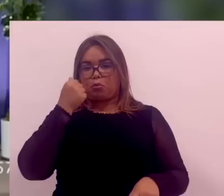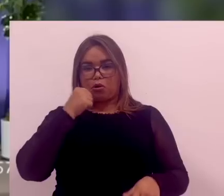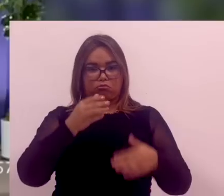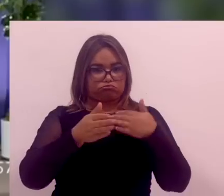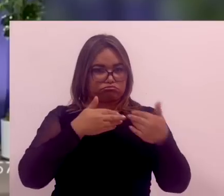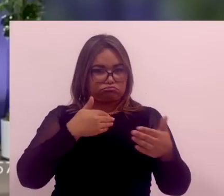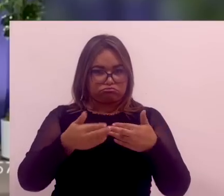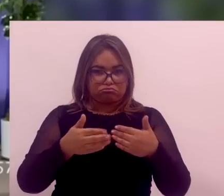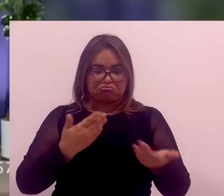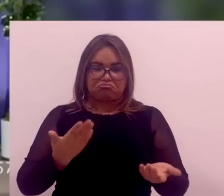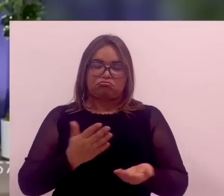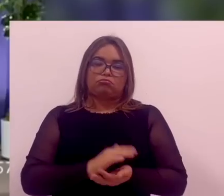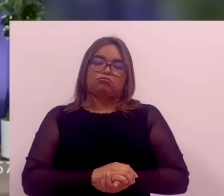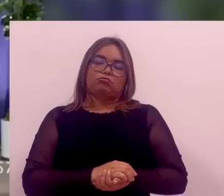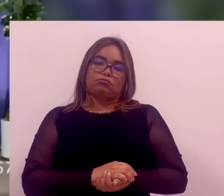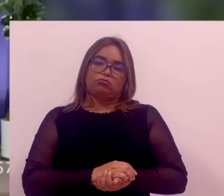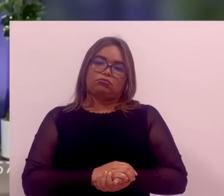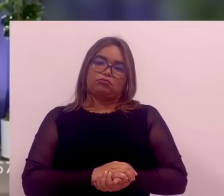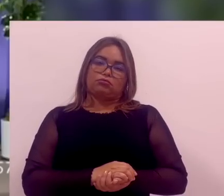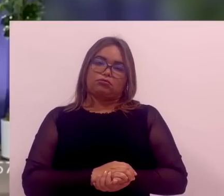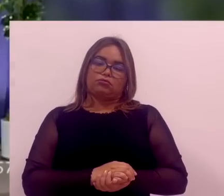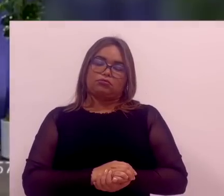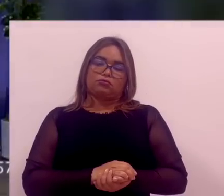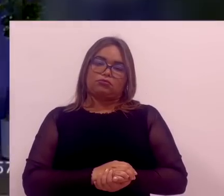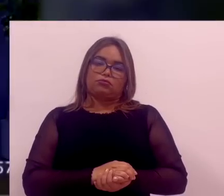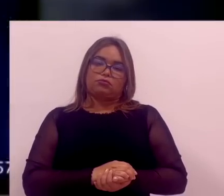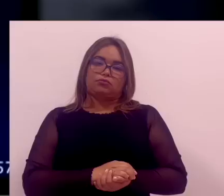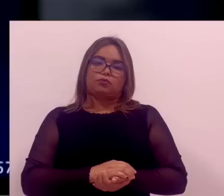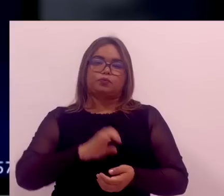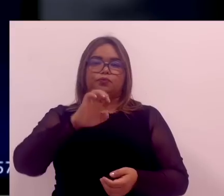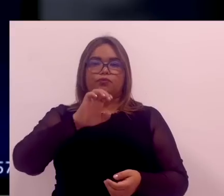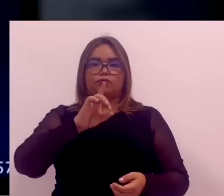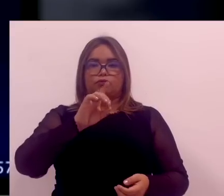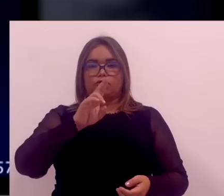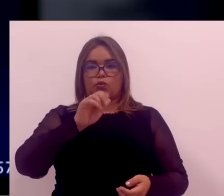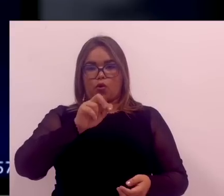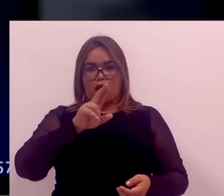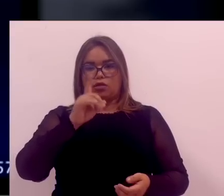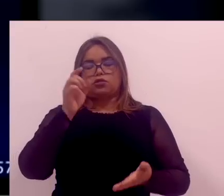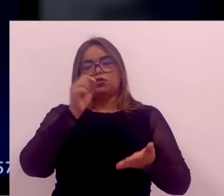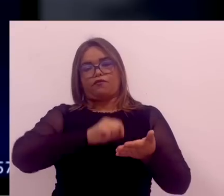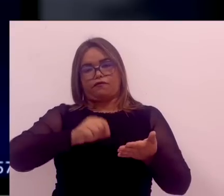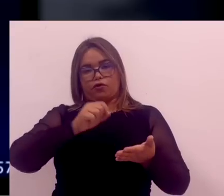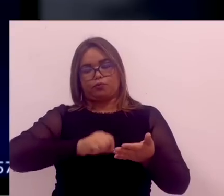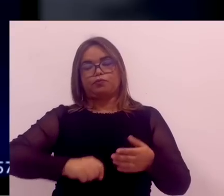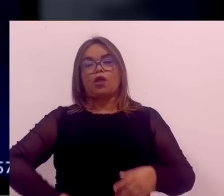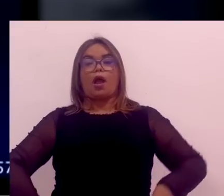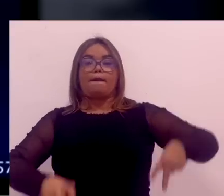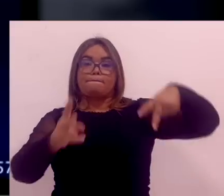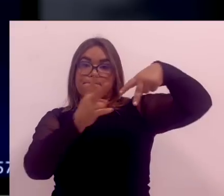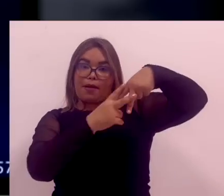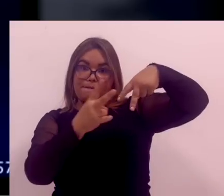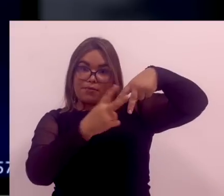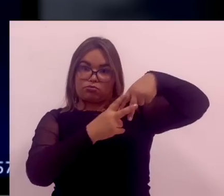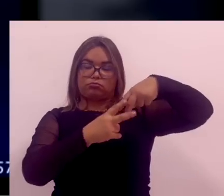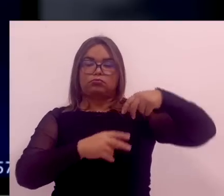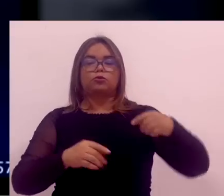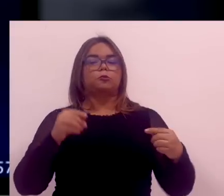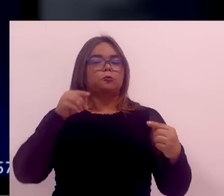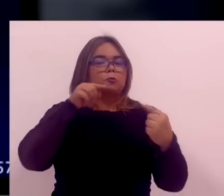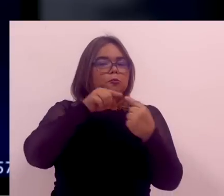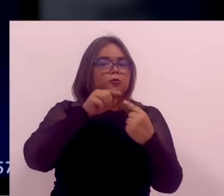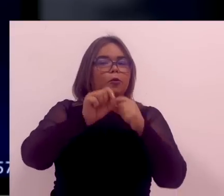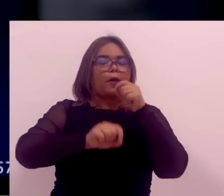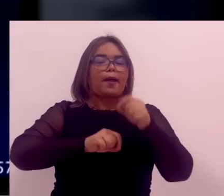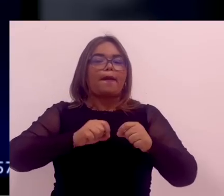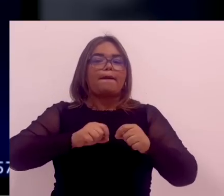mulher. Não faz diferença. Arthur Edward Waite escreve, com respeito à maçonaria, Babel, é claro, representava uma